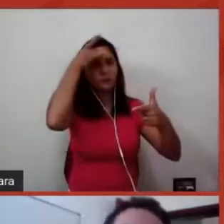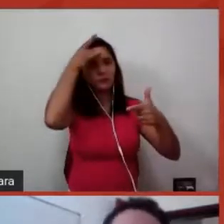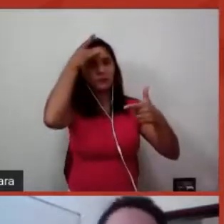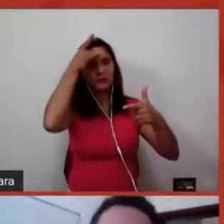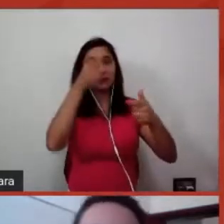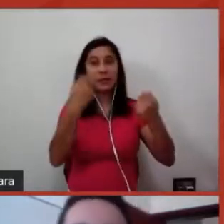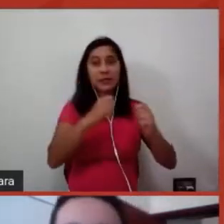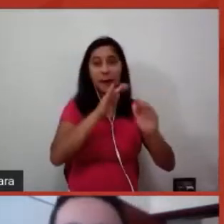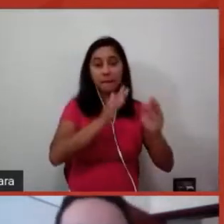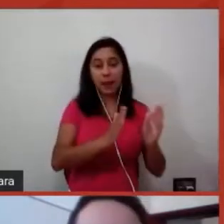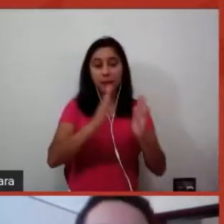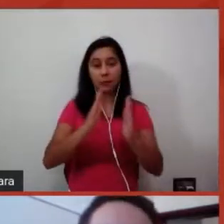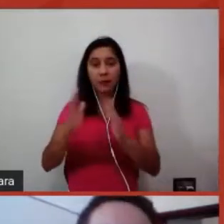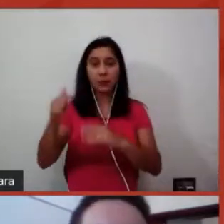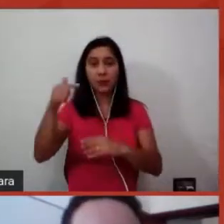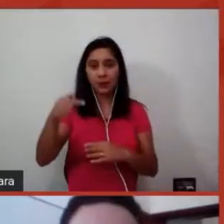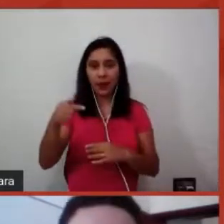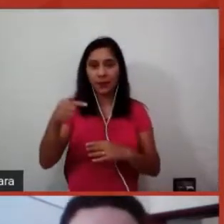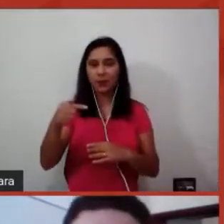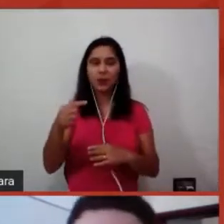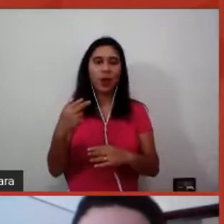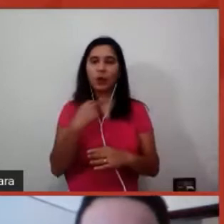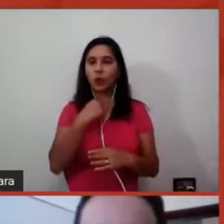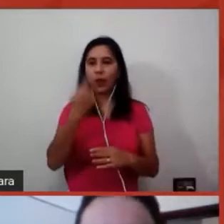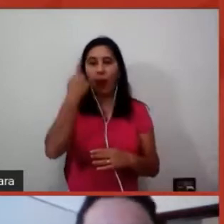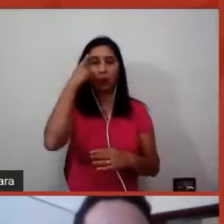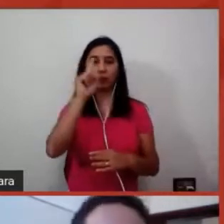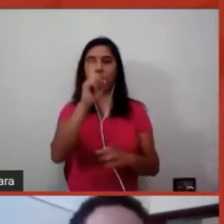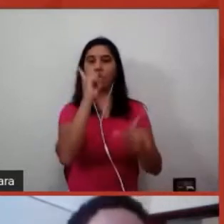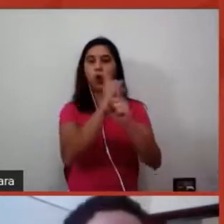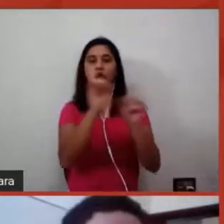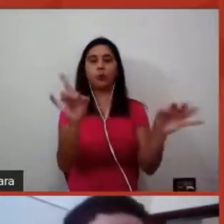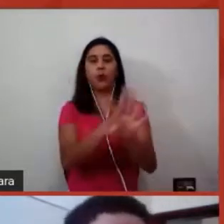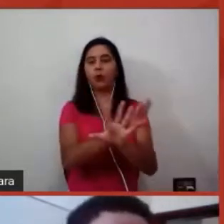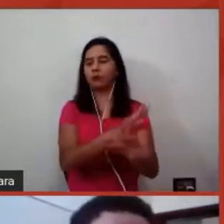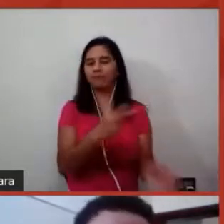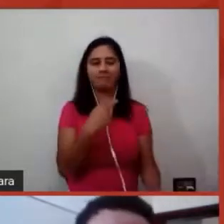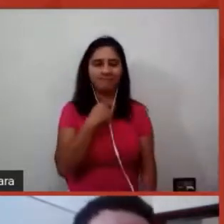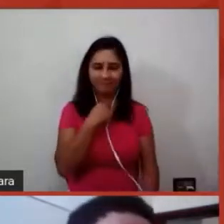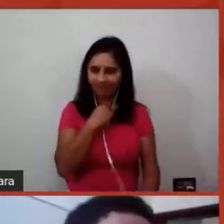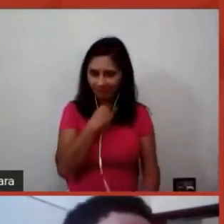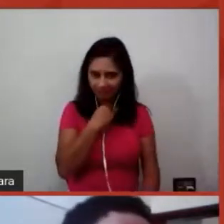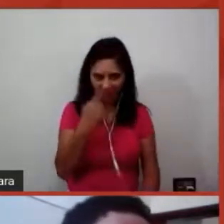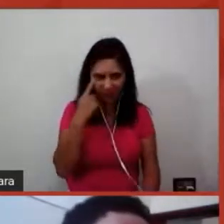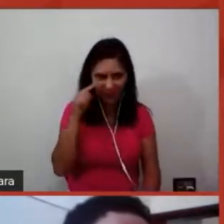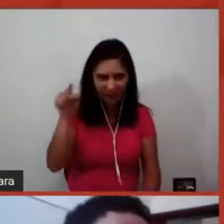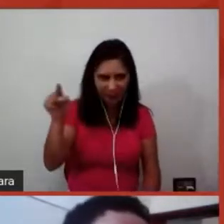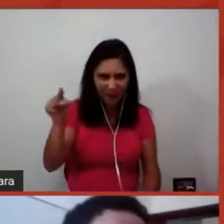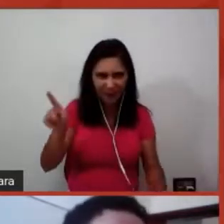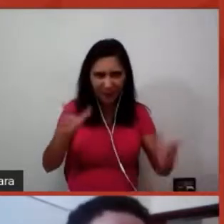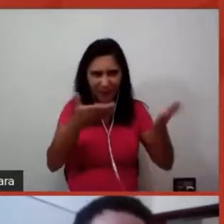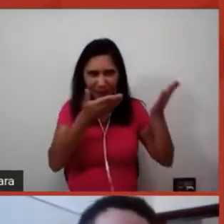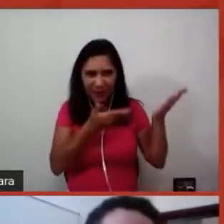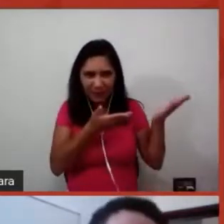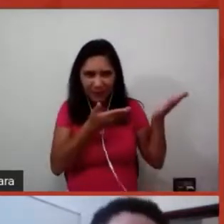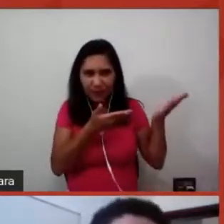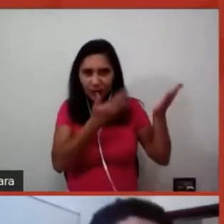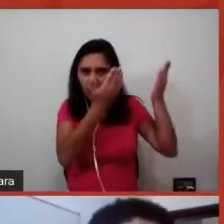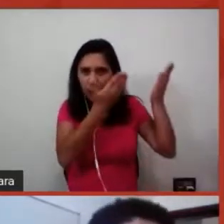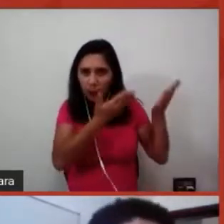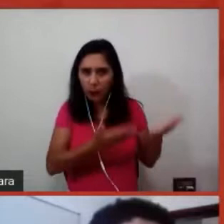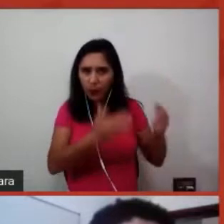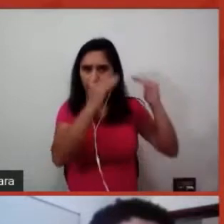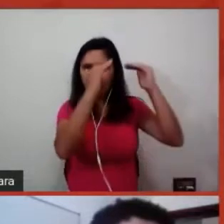é possível de ser feita em um encontro único, né? Inclusive, vocês estão vendo aí na tela que esses